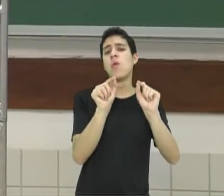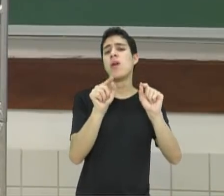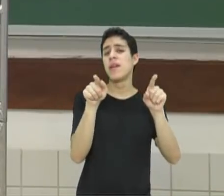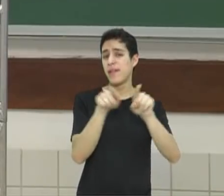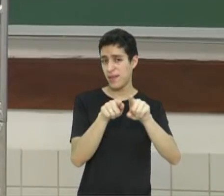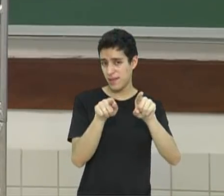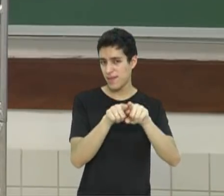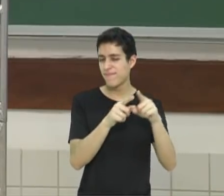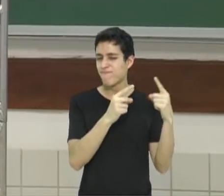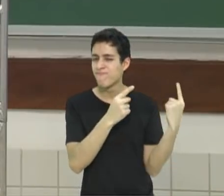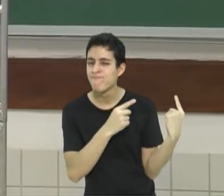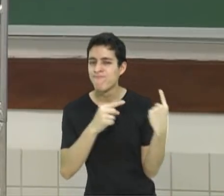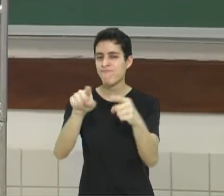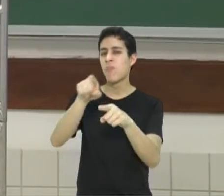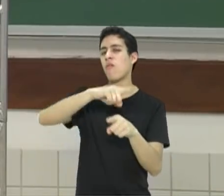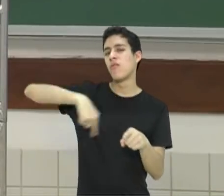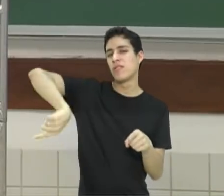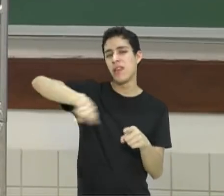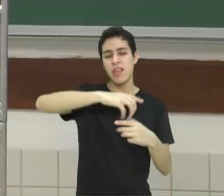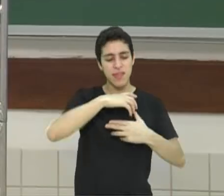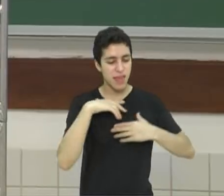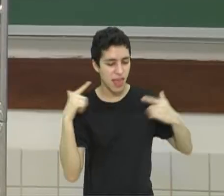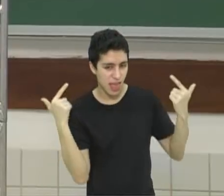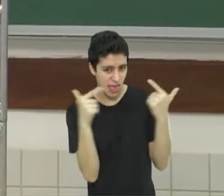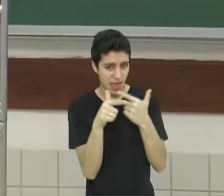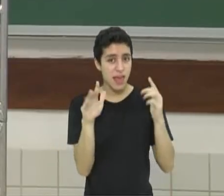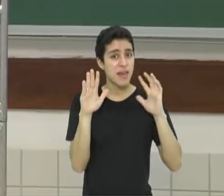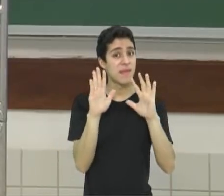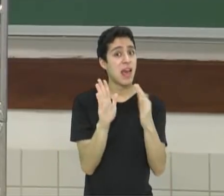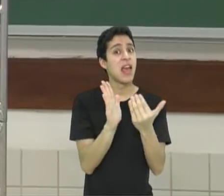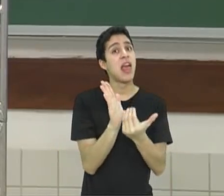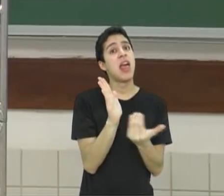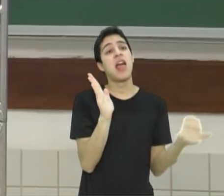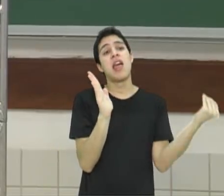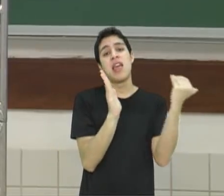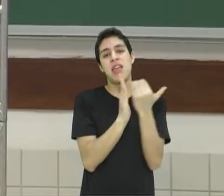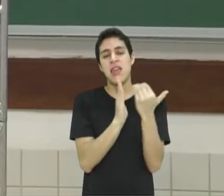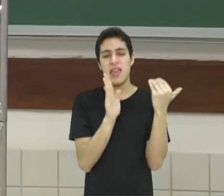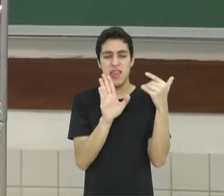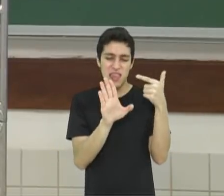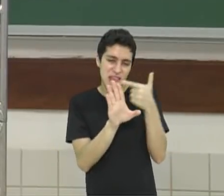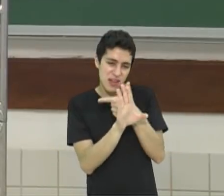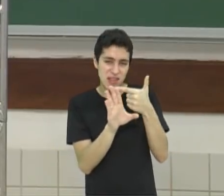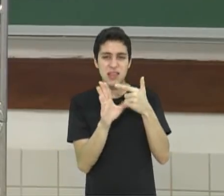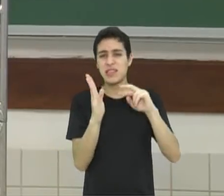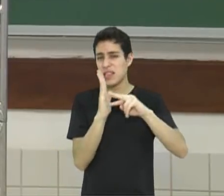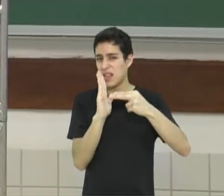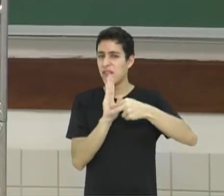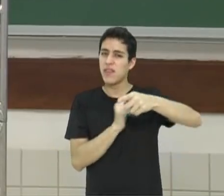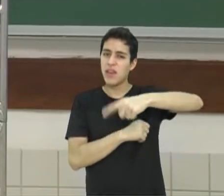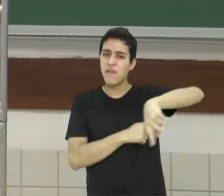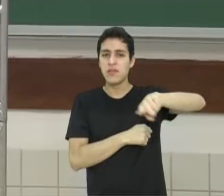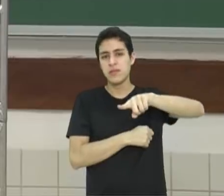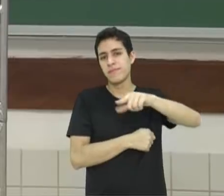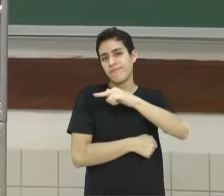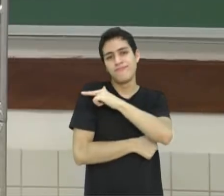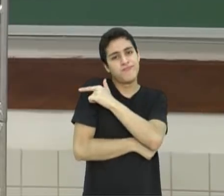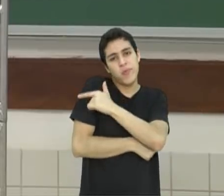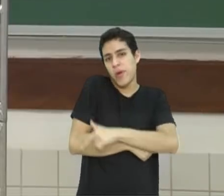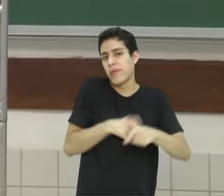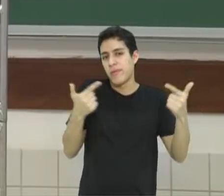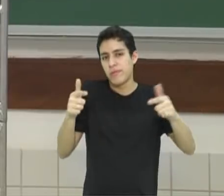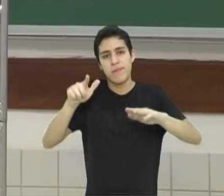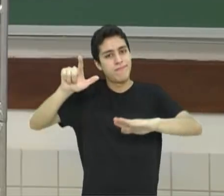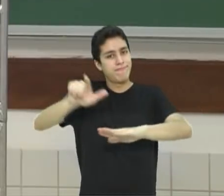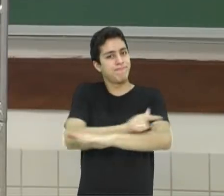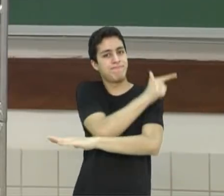para gerar humor. Mas lembre-se, o exagero de ironia pode tornar você uma pessoa mal educada. Existem